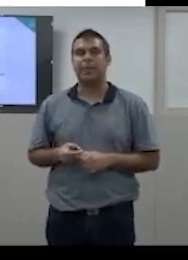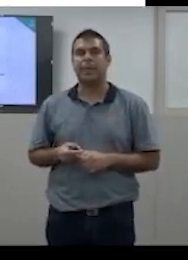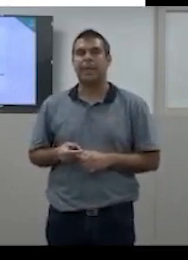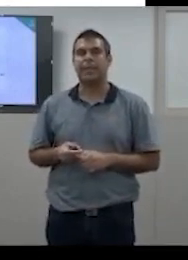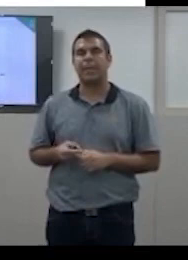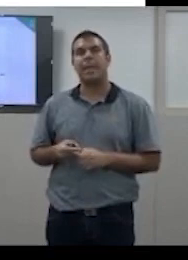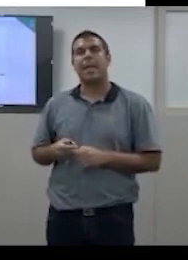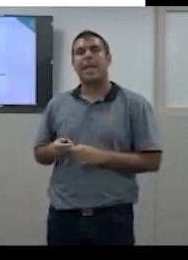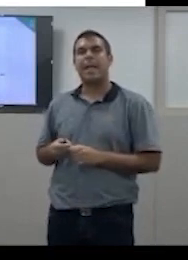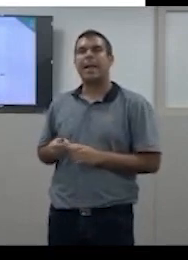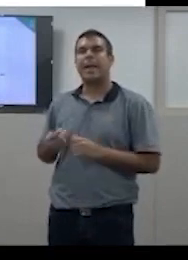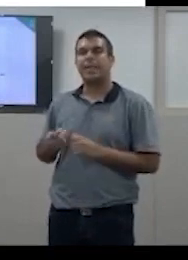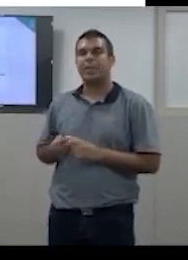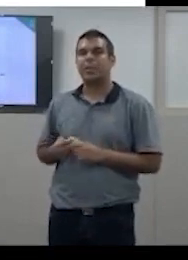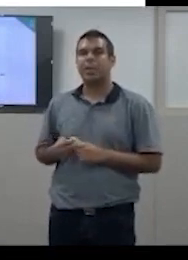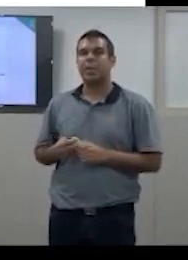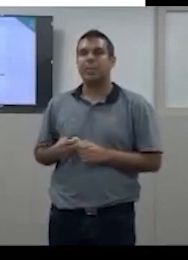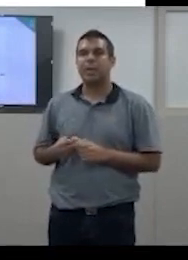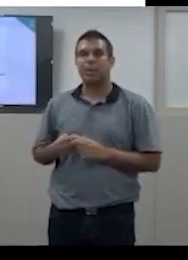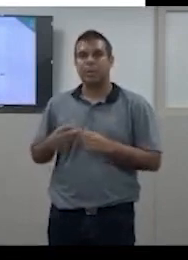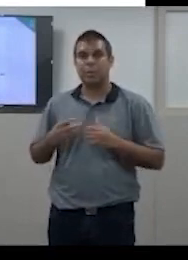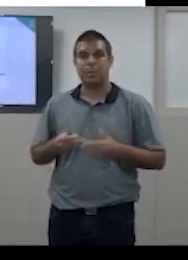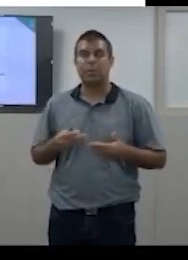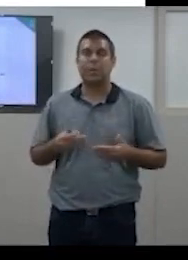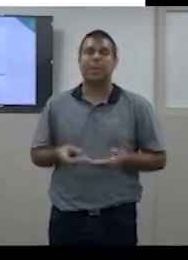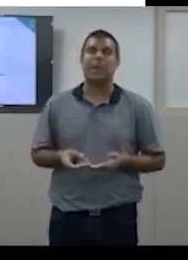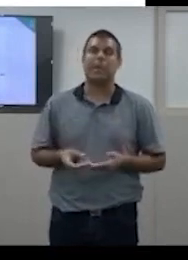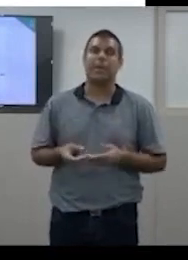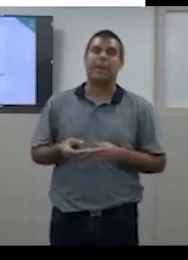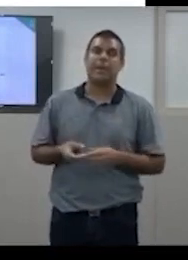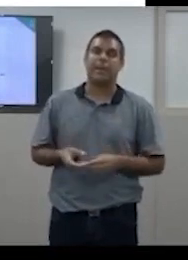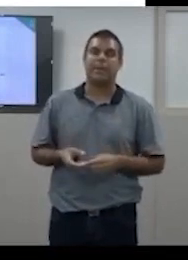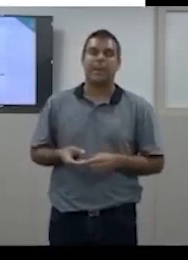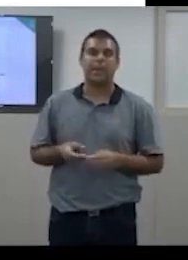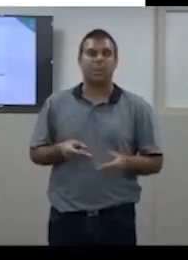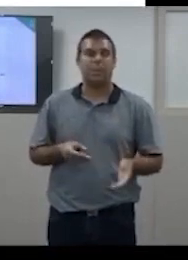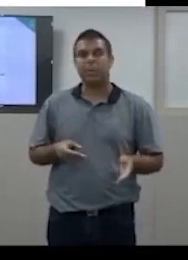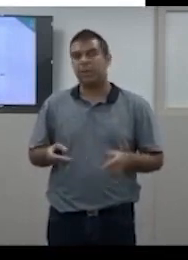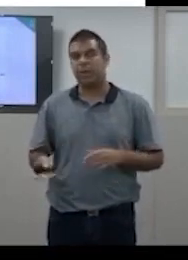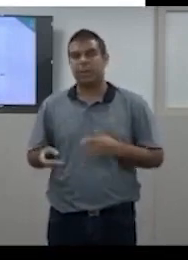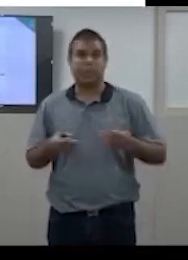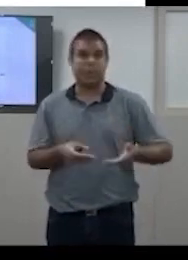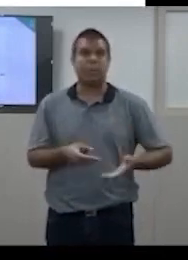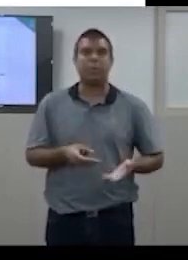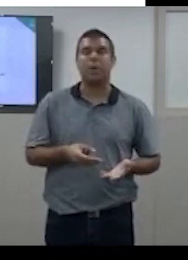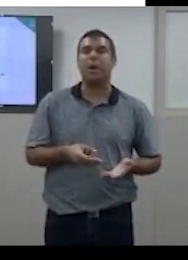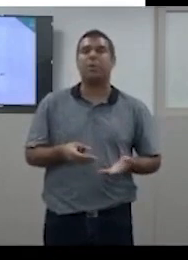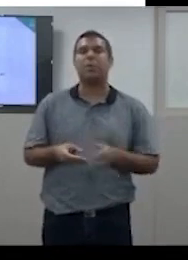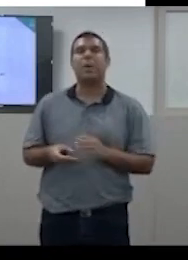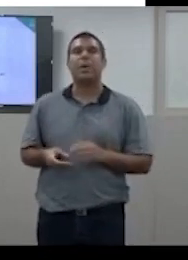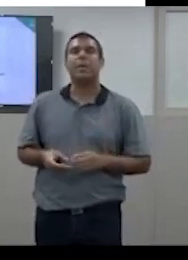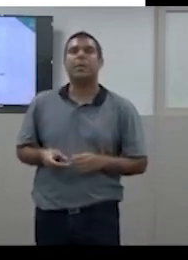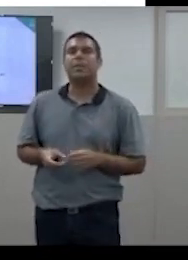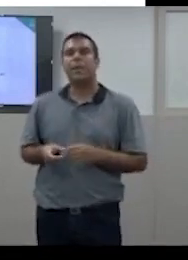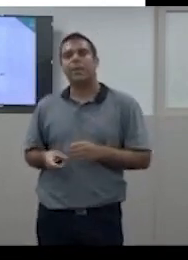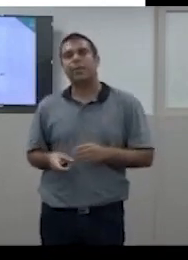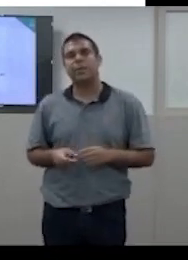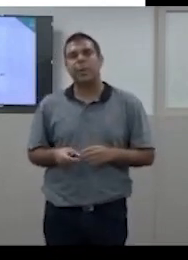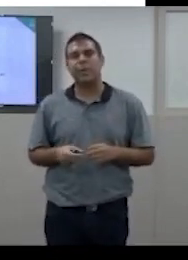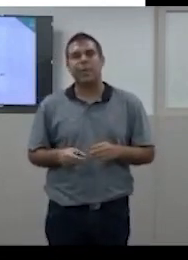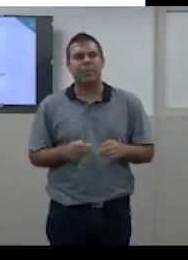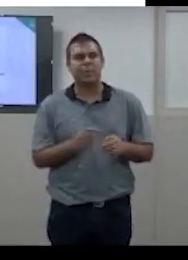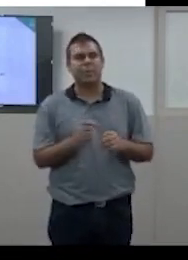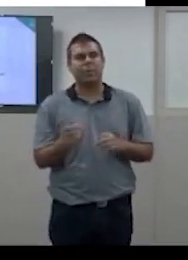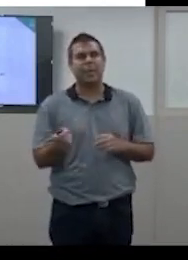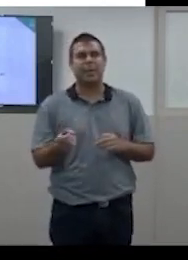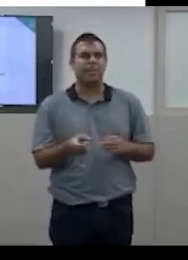no supermercado, que tem, assim, aquele medidor de temperatura, geralmente na parte externa, ou à direita, ou à esquerda, ou no alto. Então, assim, aí